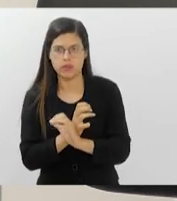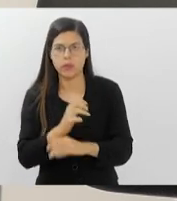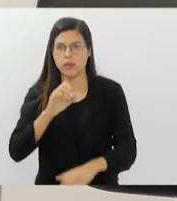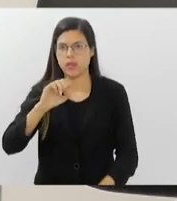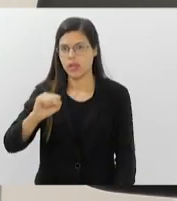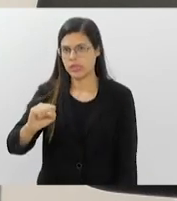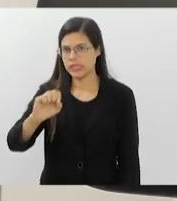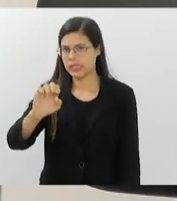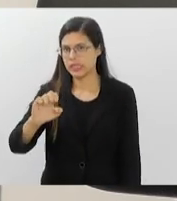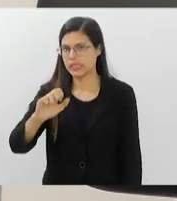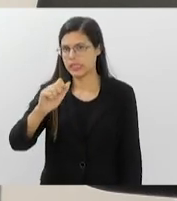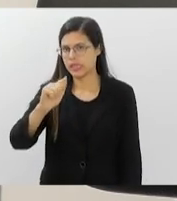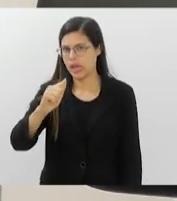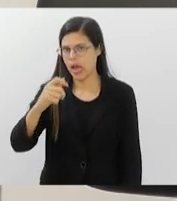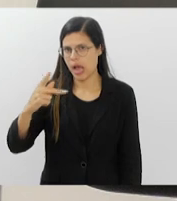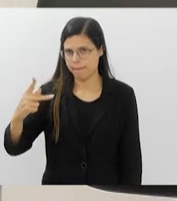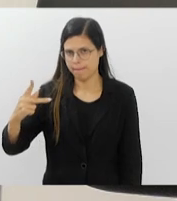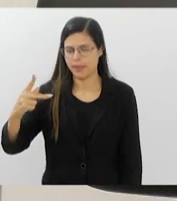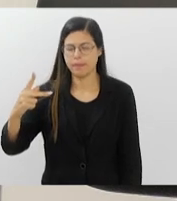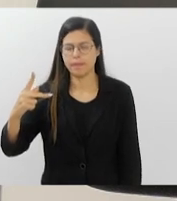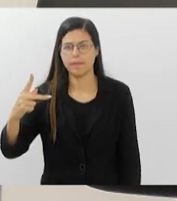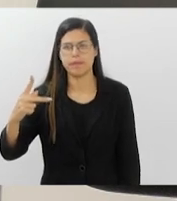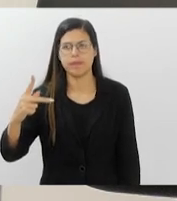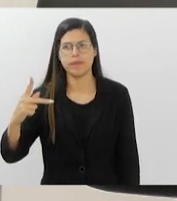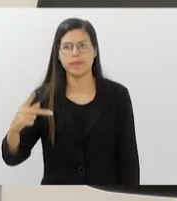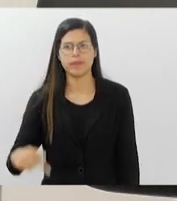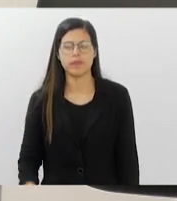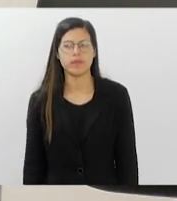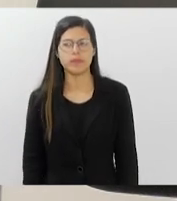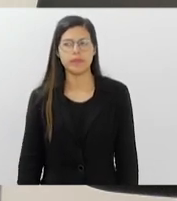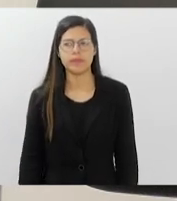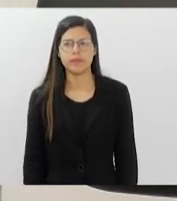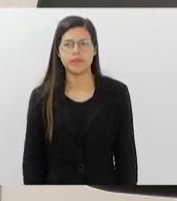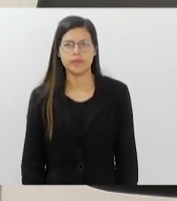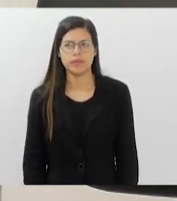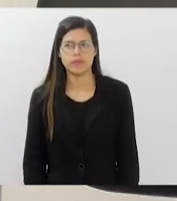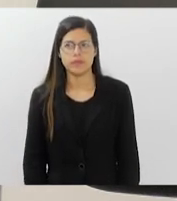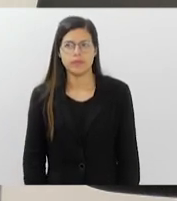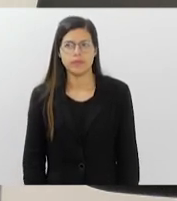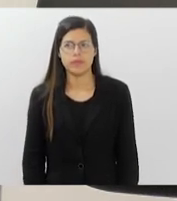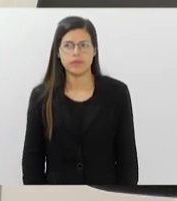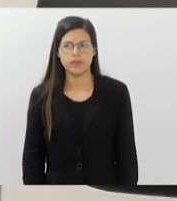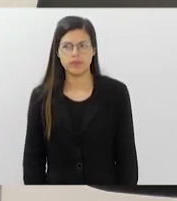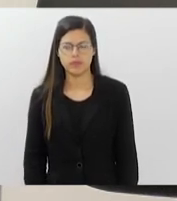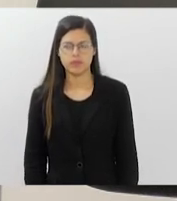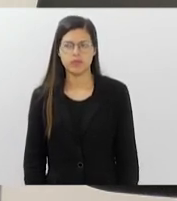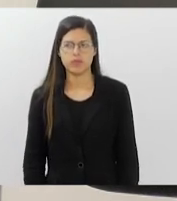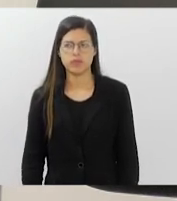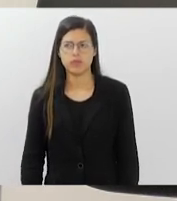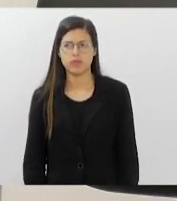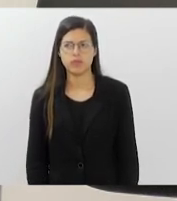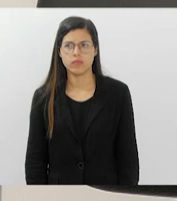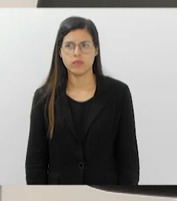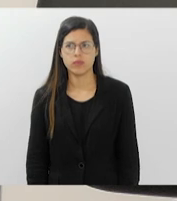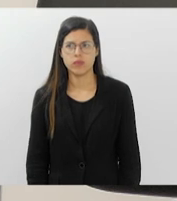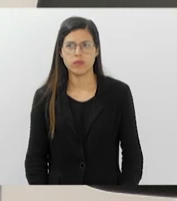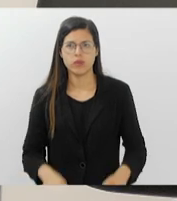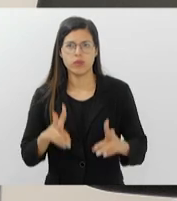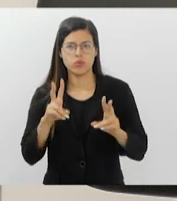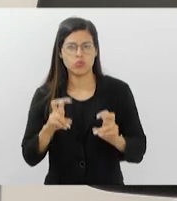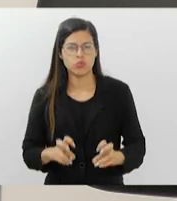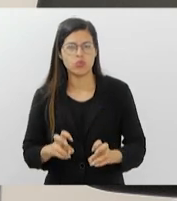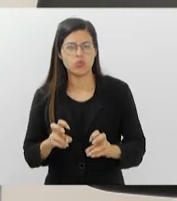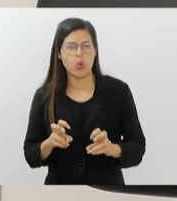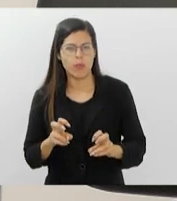SEAP sobre golpe de sequestro o o os um dos golpes mais